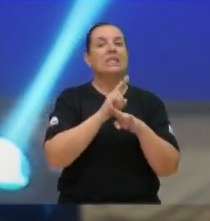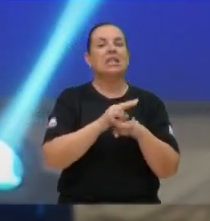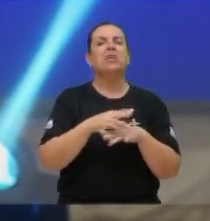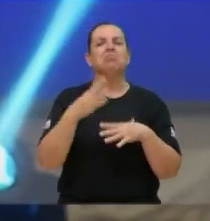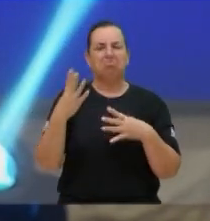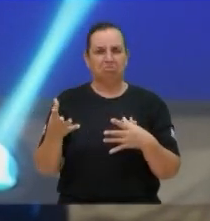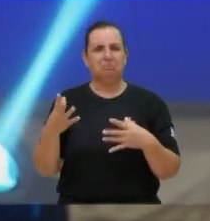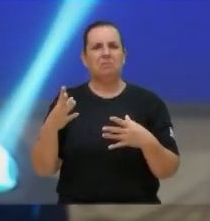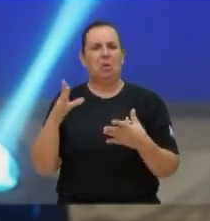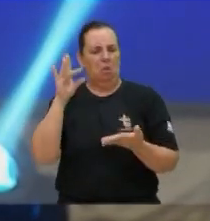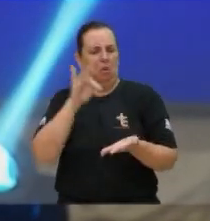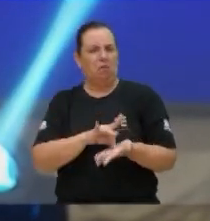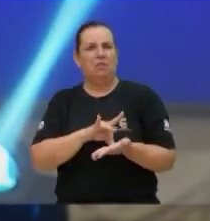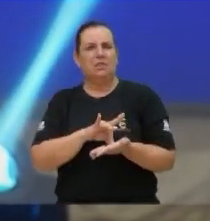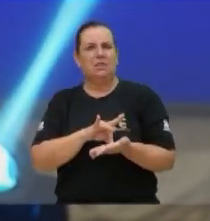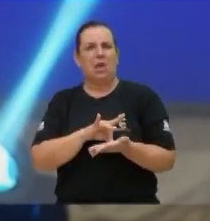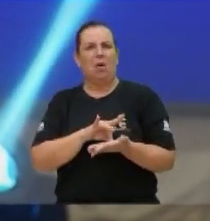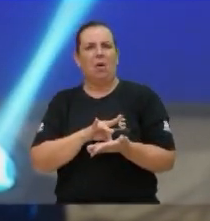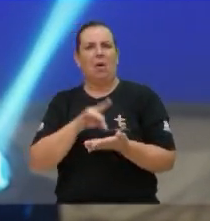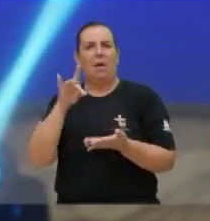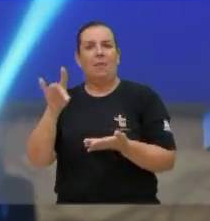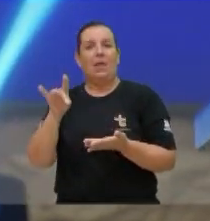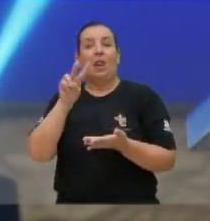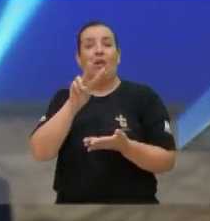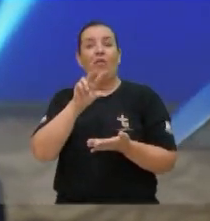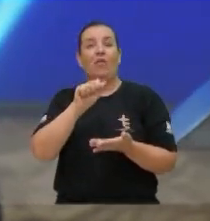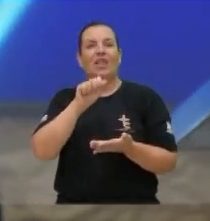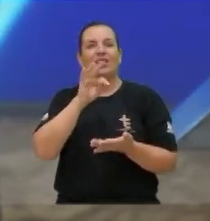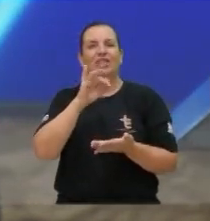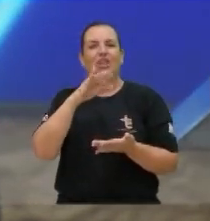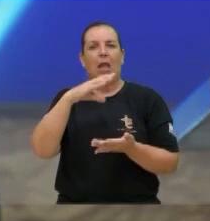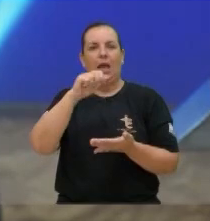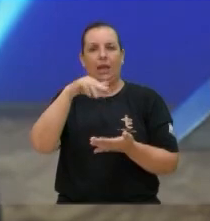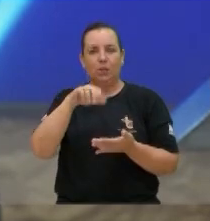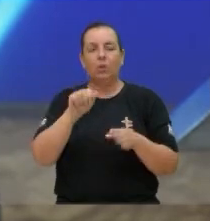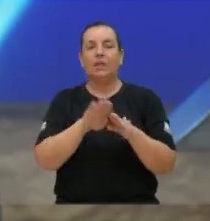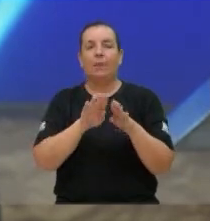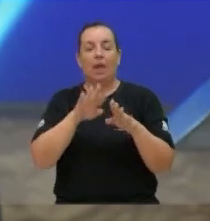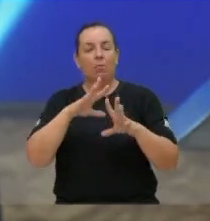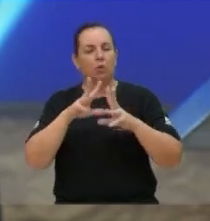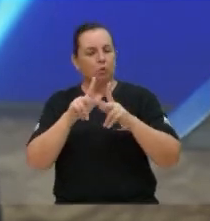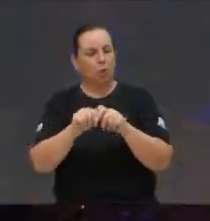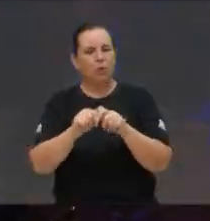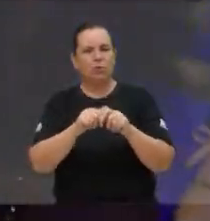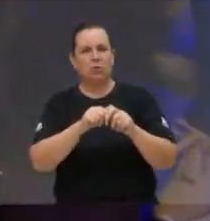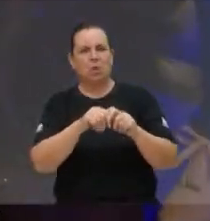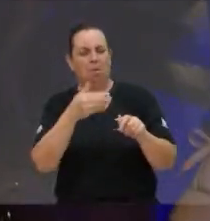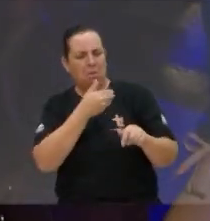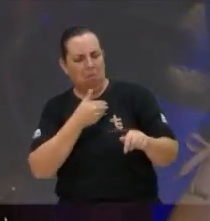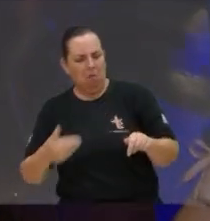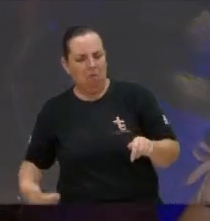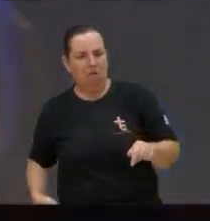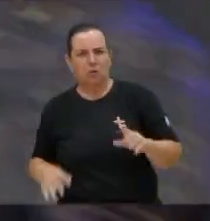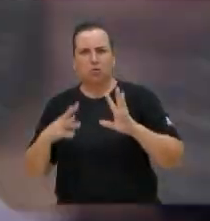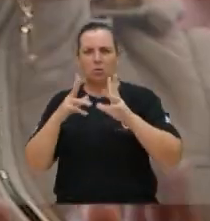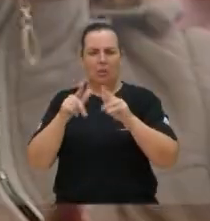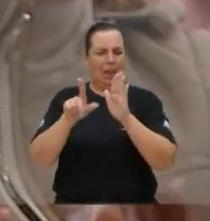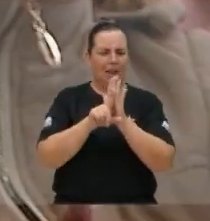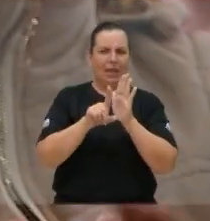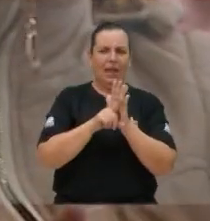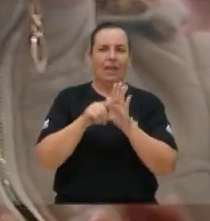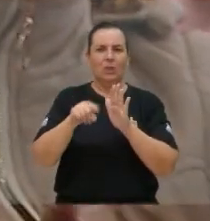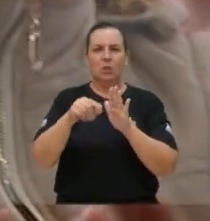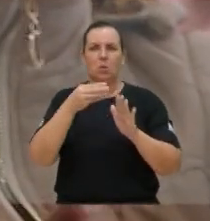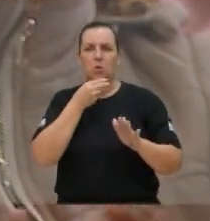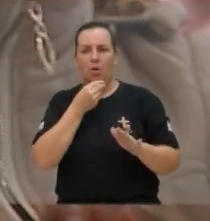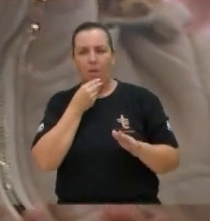pelo Vaticano e pelo Poder Civil. Não é uma maravilha isso? Então, Nossa Senhora